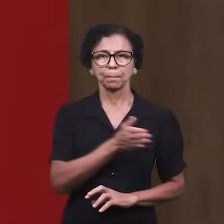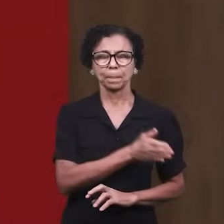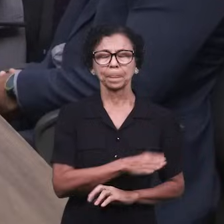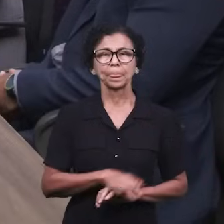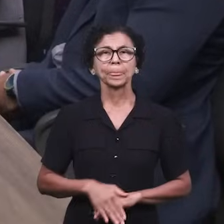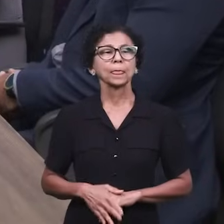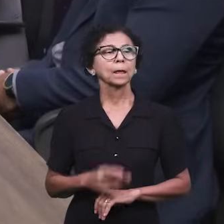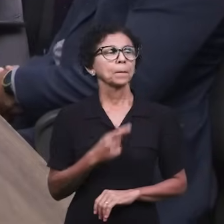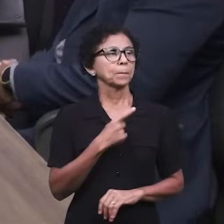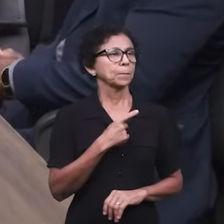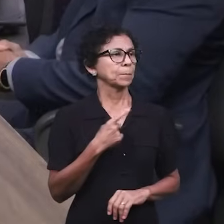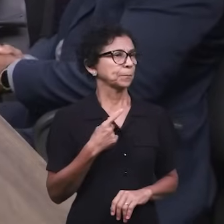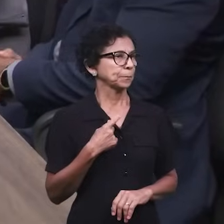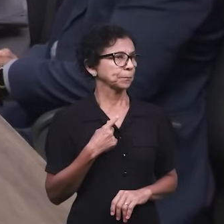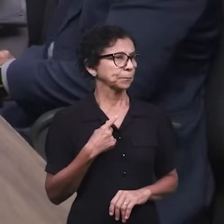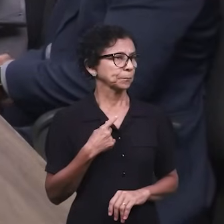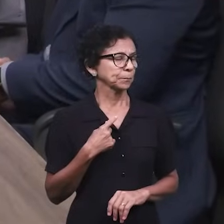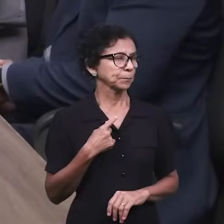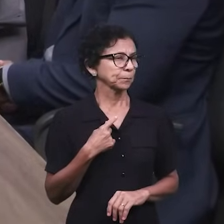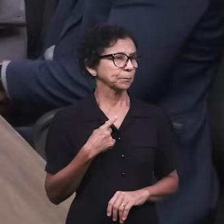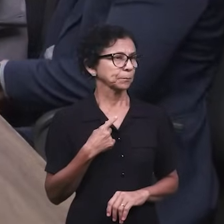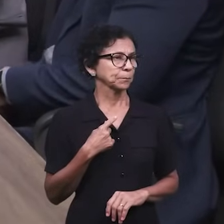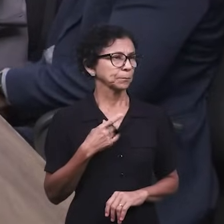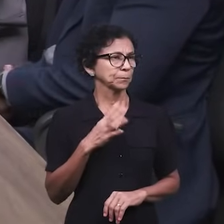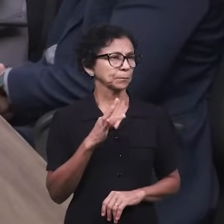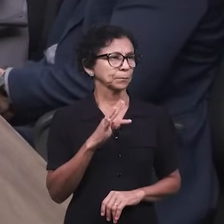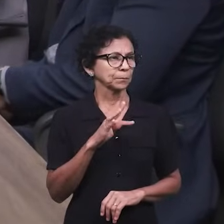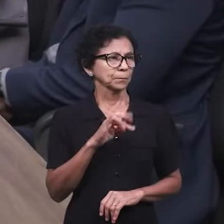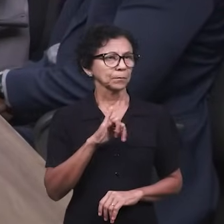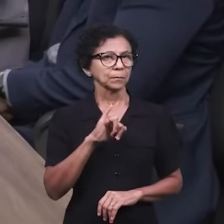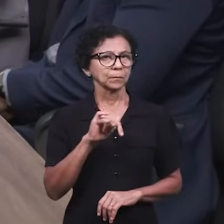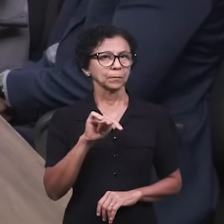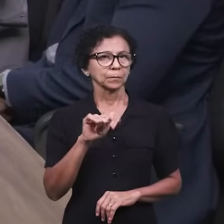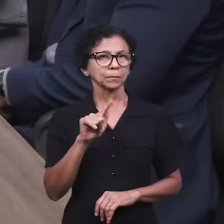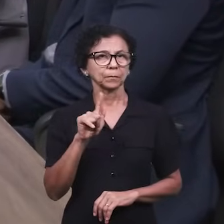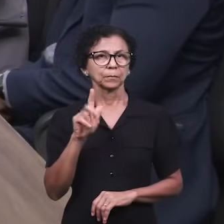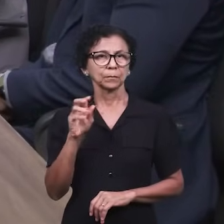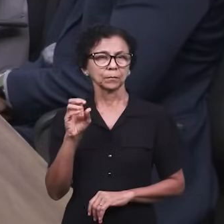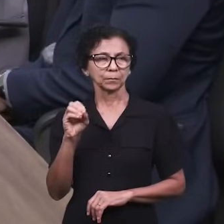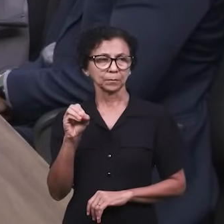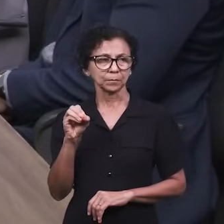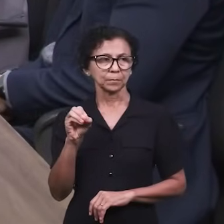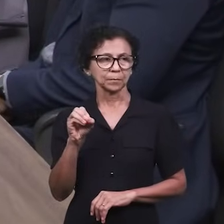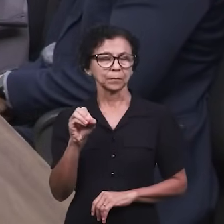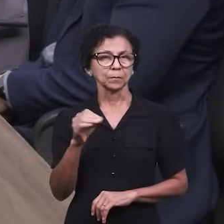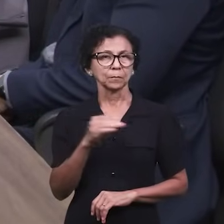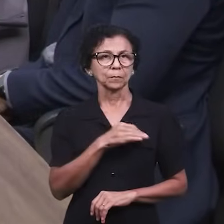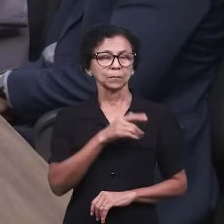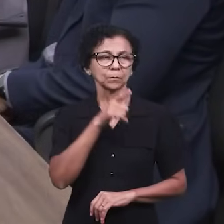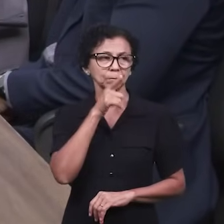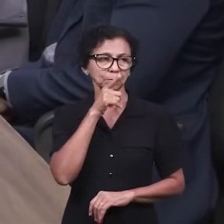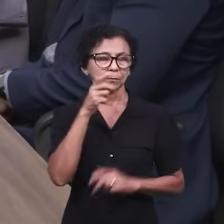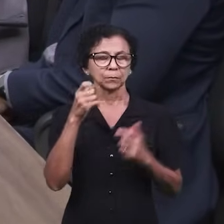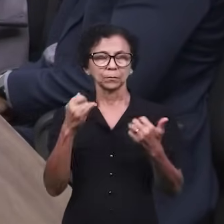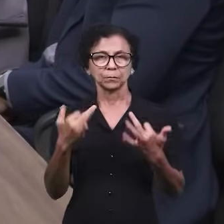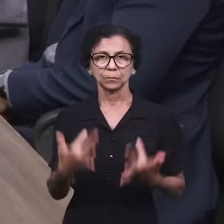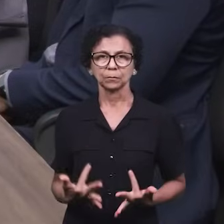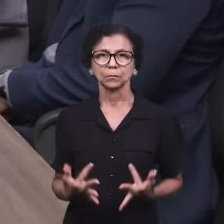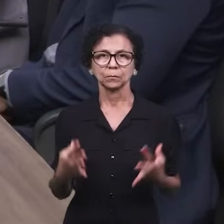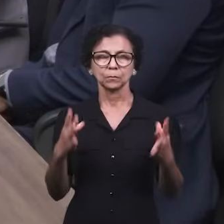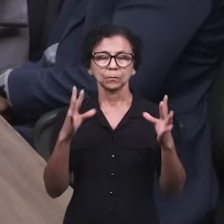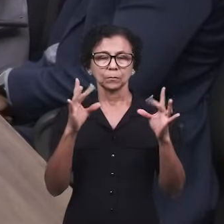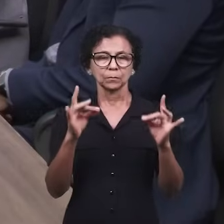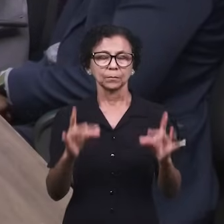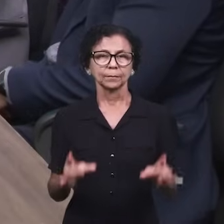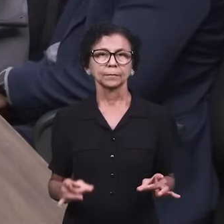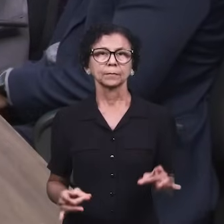o pastor Tiago, o pastor Gilson trouxe aqui para nós todos esses elementos que envolvem tanto a obra criadora, a